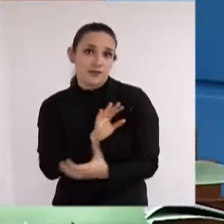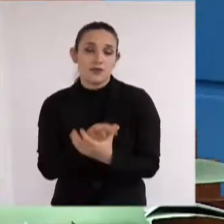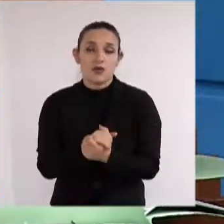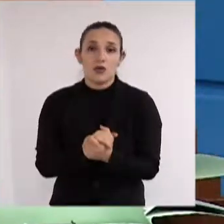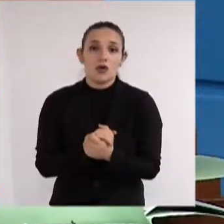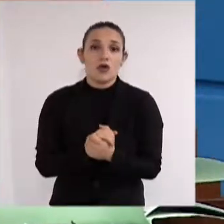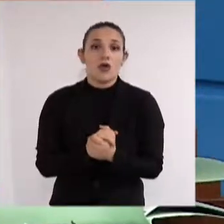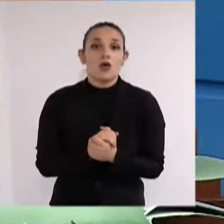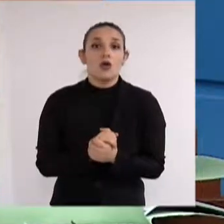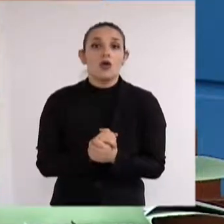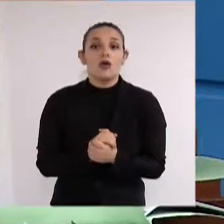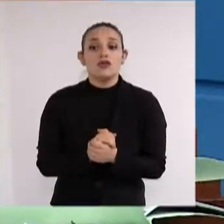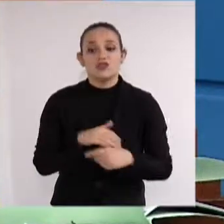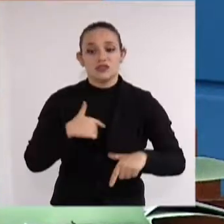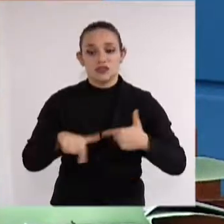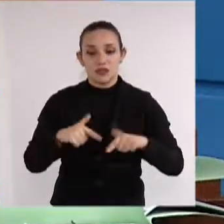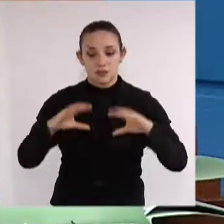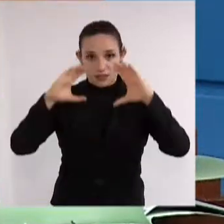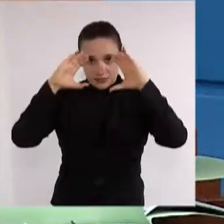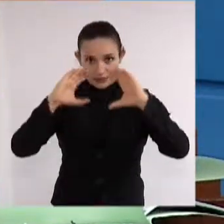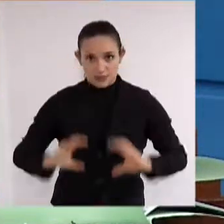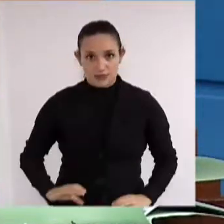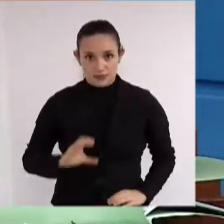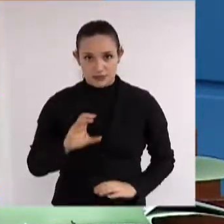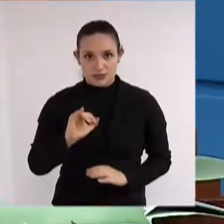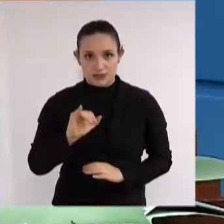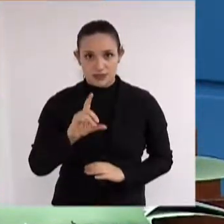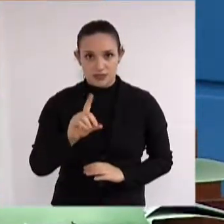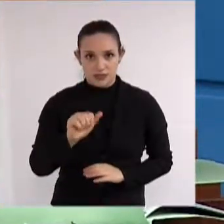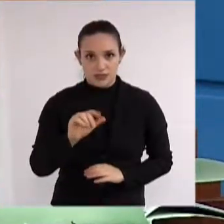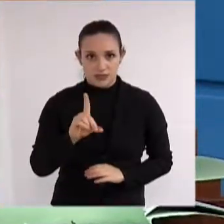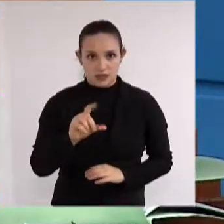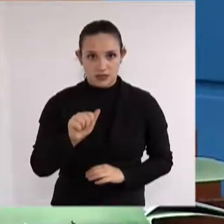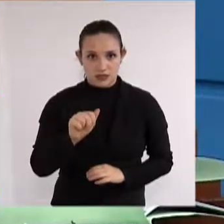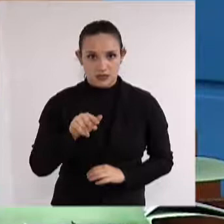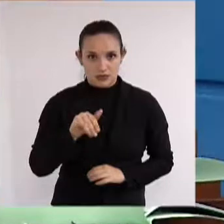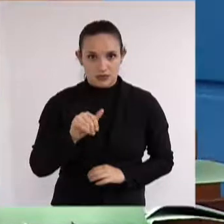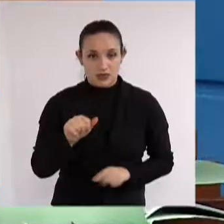na Comissão de Trabalho, Cidadania e Direitos Humanos,